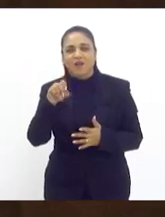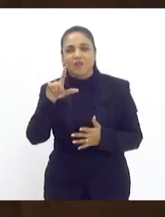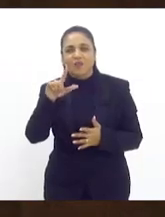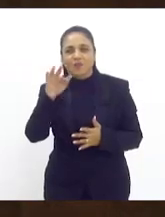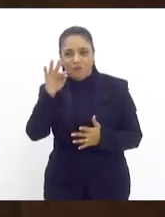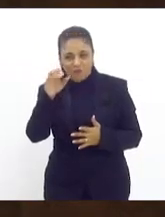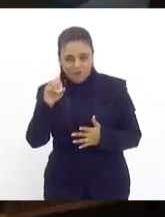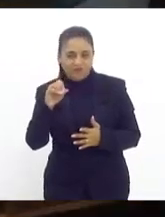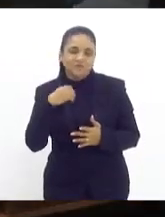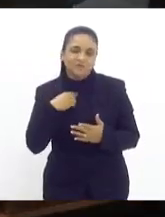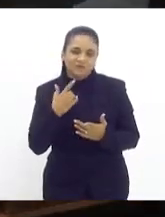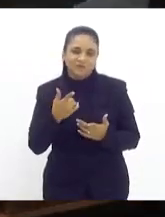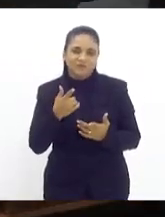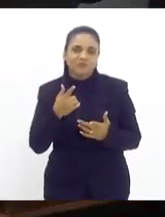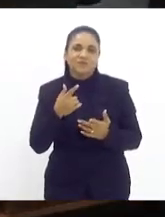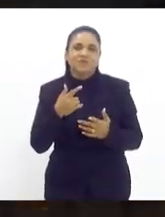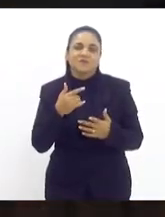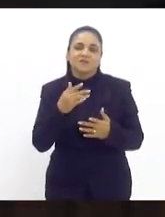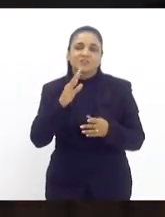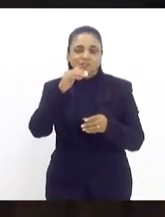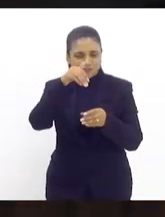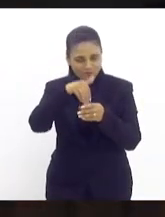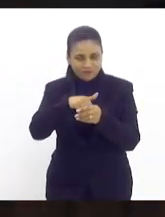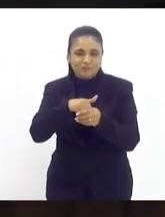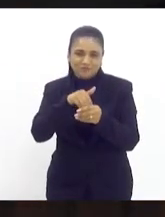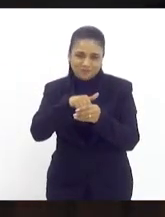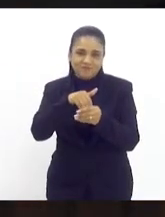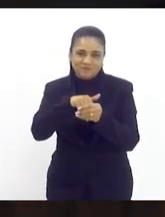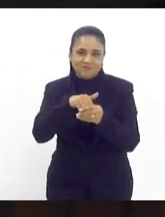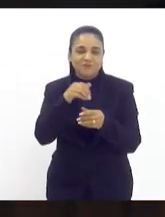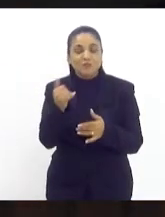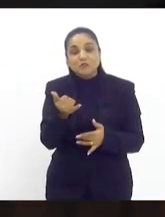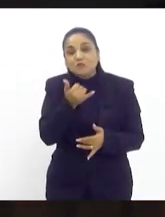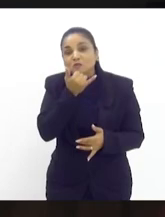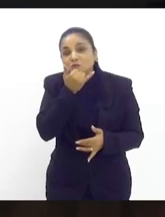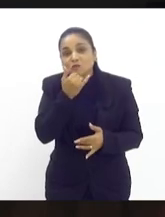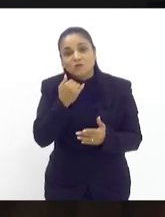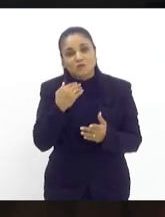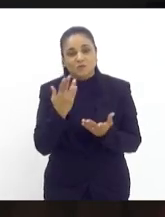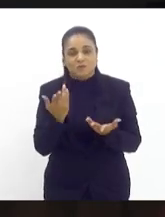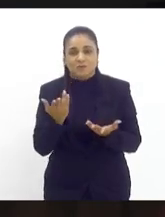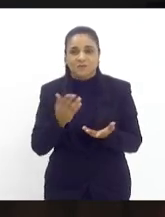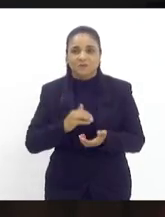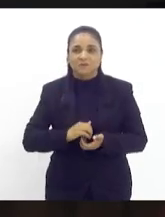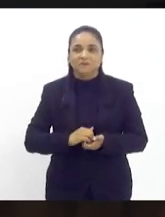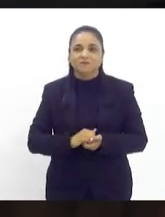esse mandato. Só para corrigir, valeu? Thiago, sem problema. Desculpa. Votaram